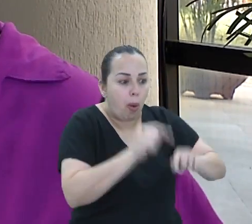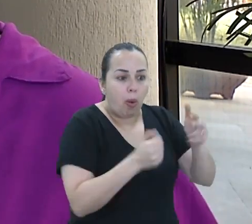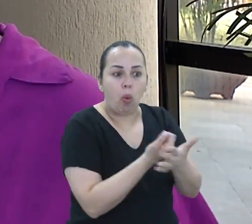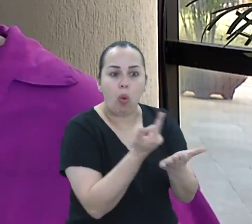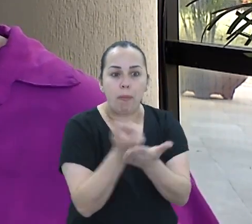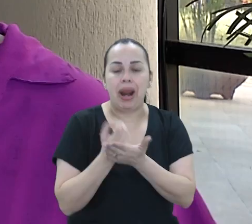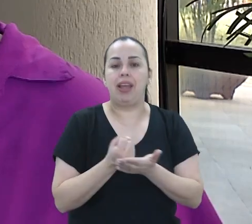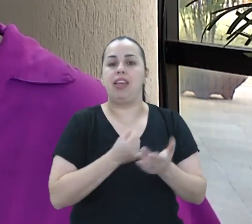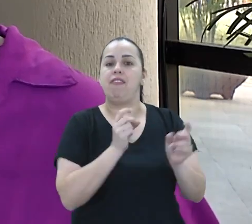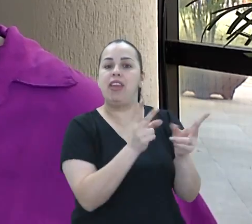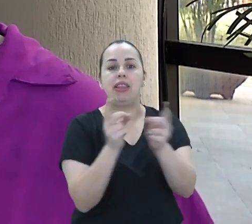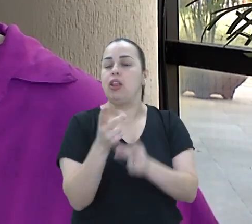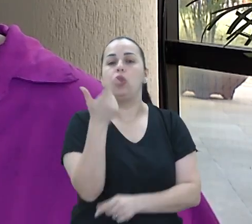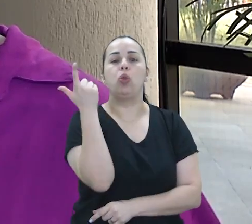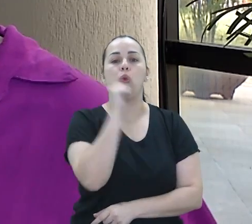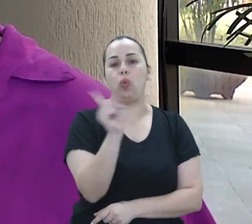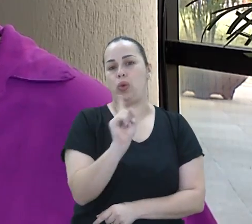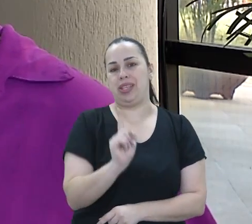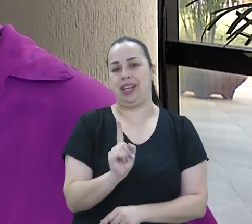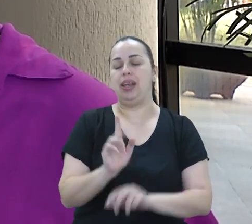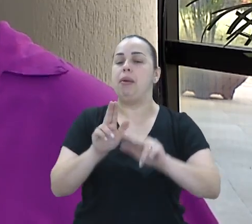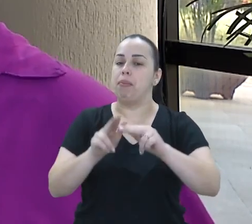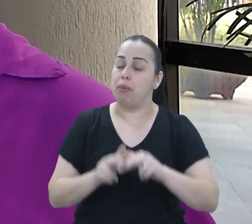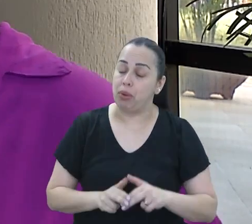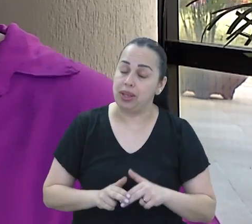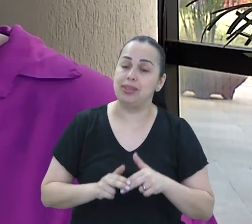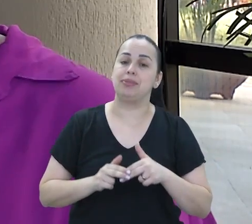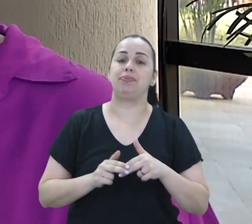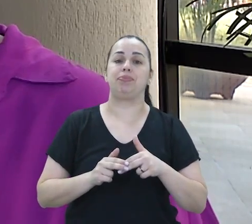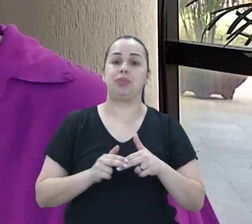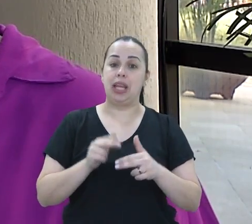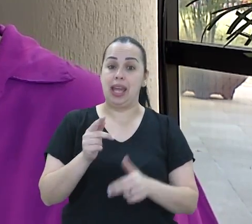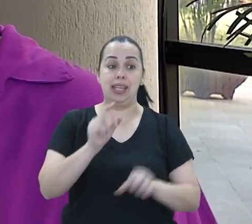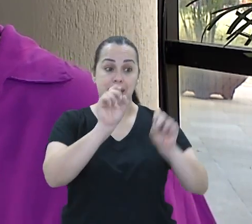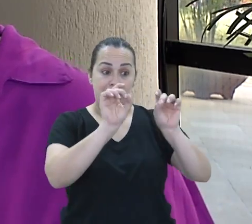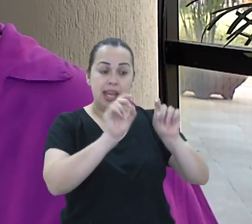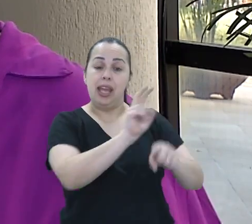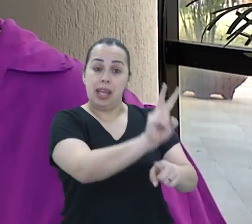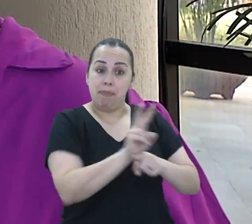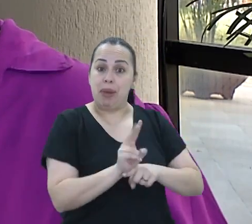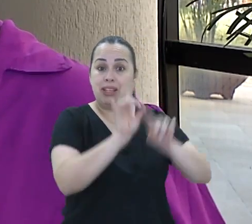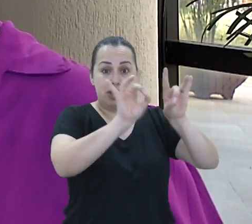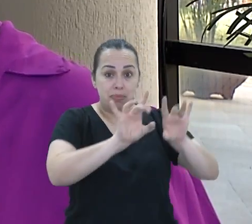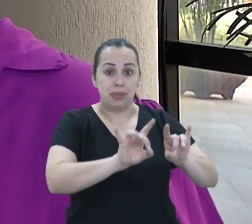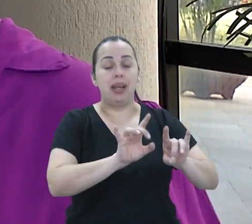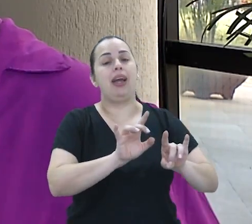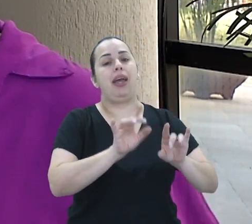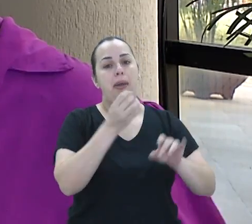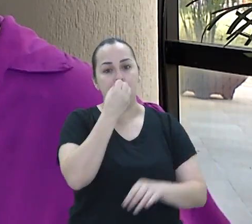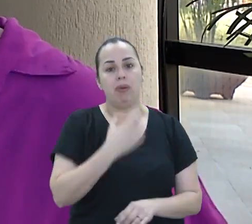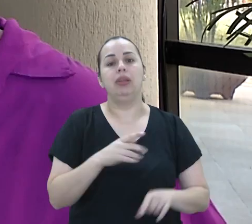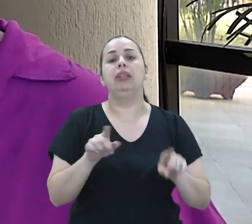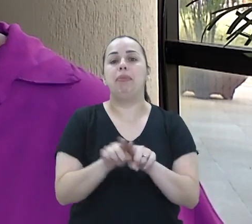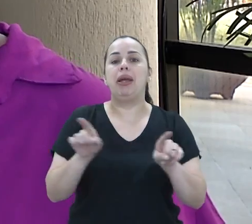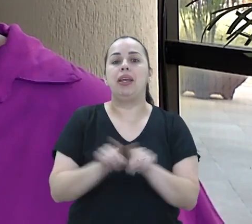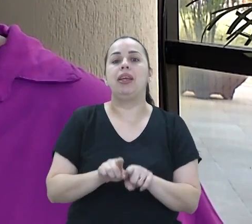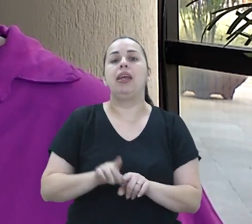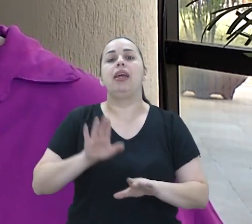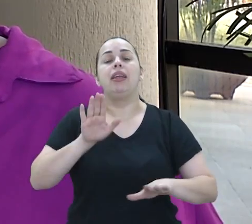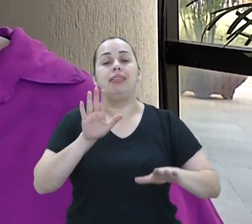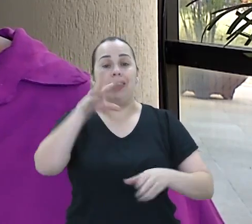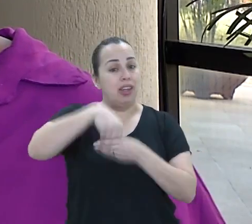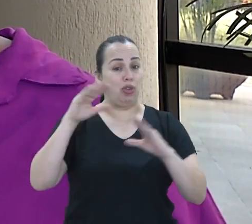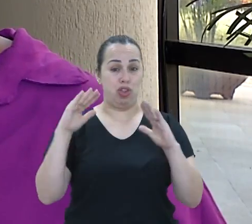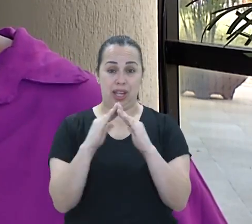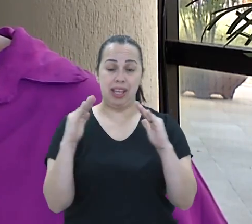dela comprar insumos, produzir e começar a vender. Então, esse é um dos fatores. Também, muitas vezes, dentro de casa,